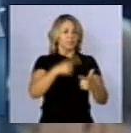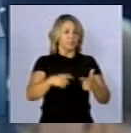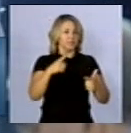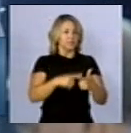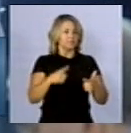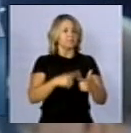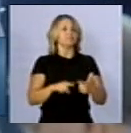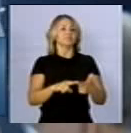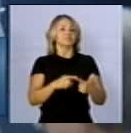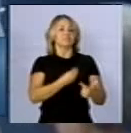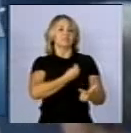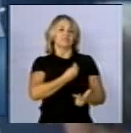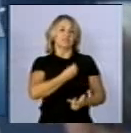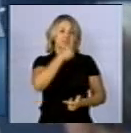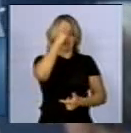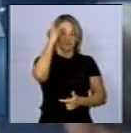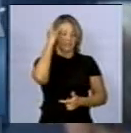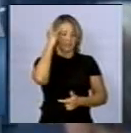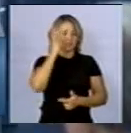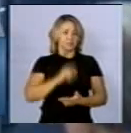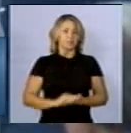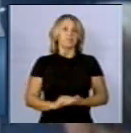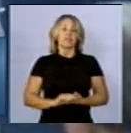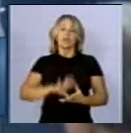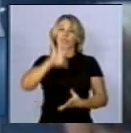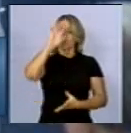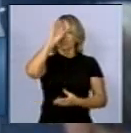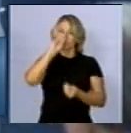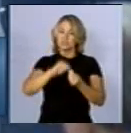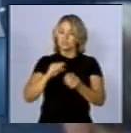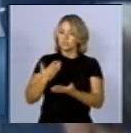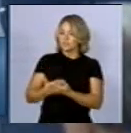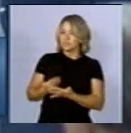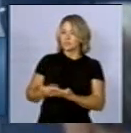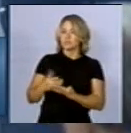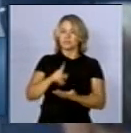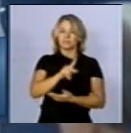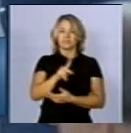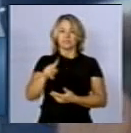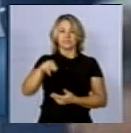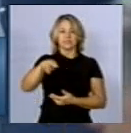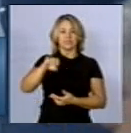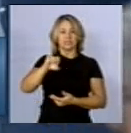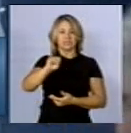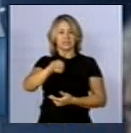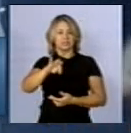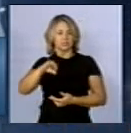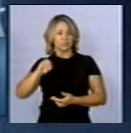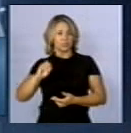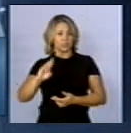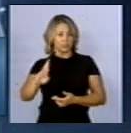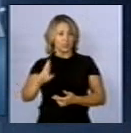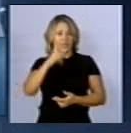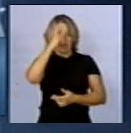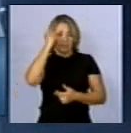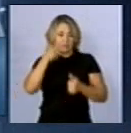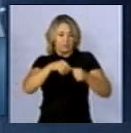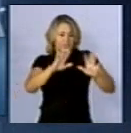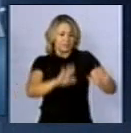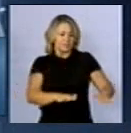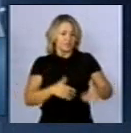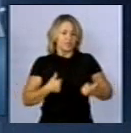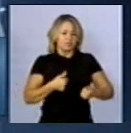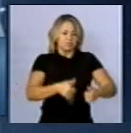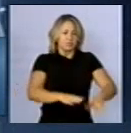Independente da sua dose isso conclui-se pelo estudo do Professor Nestor que a exposição aos Campos eletromagné ticos